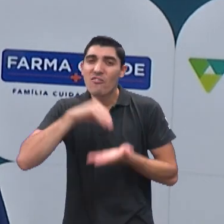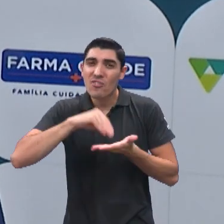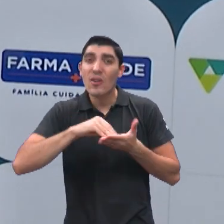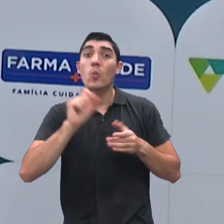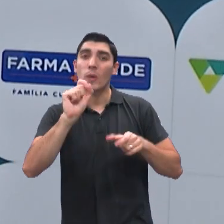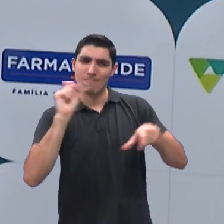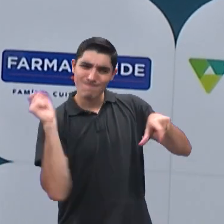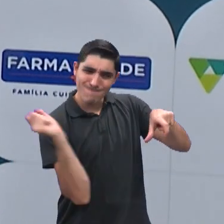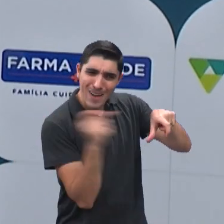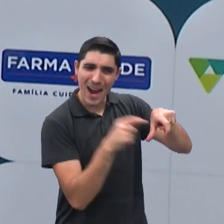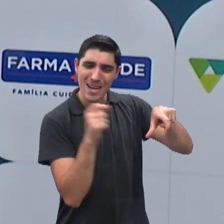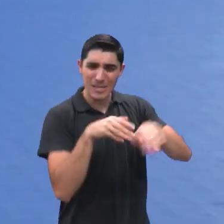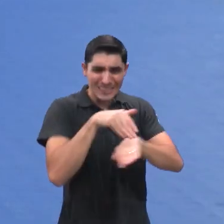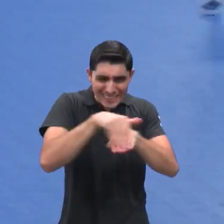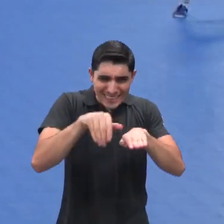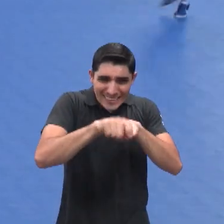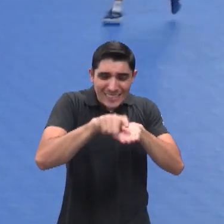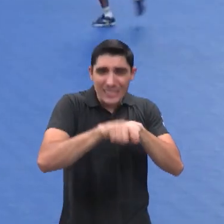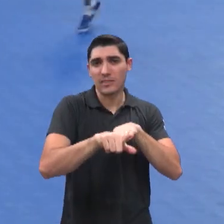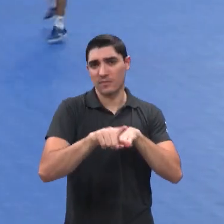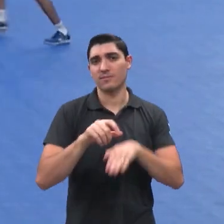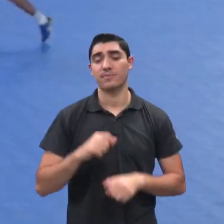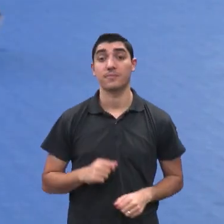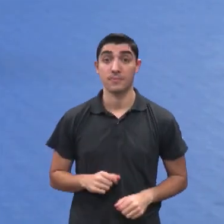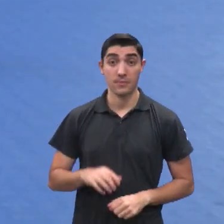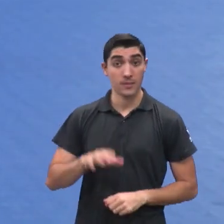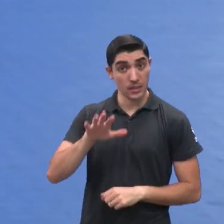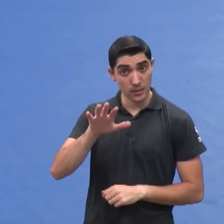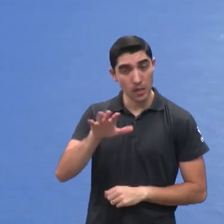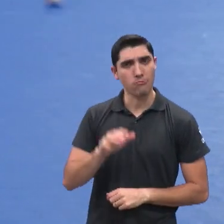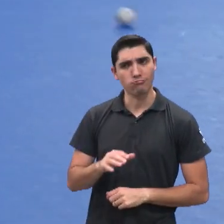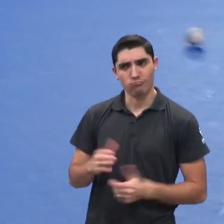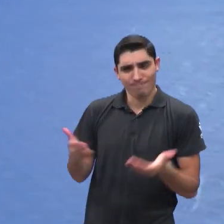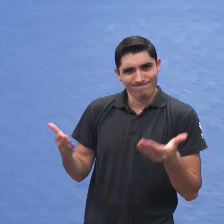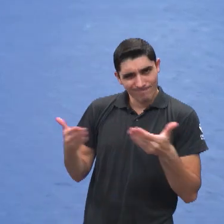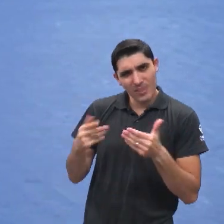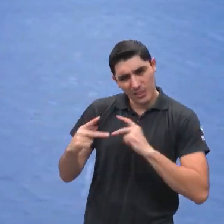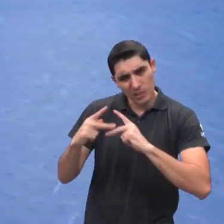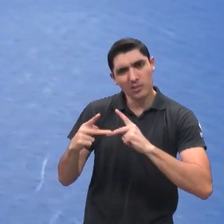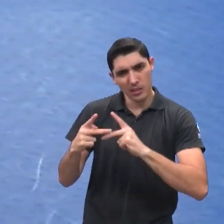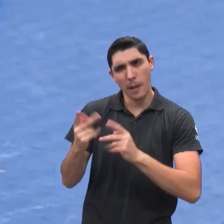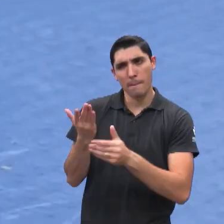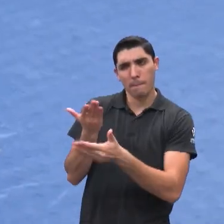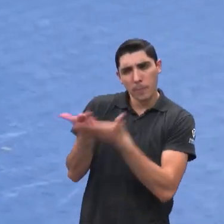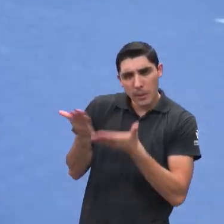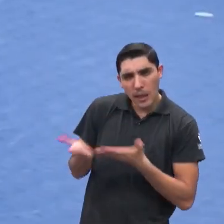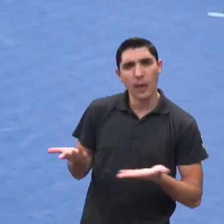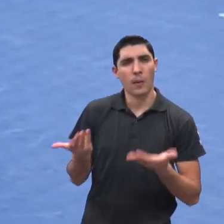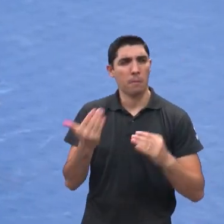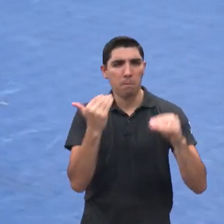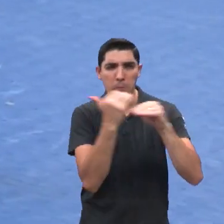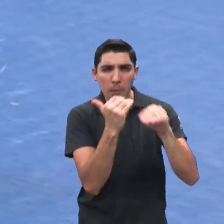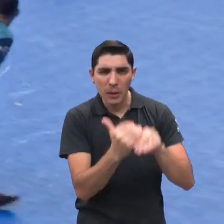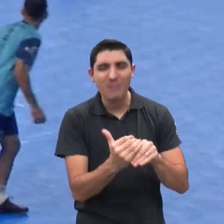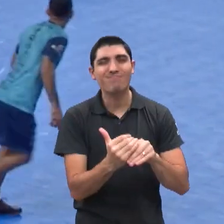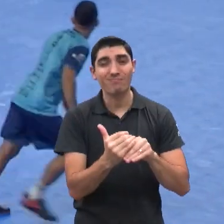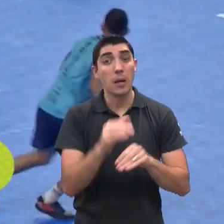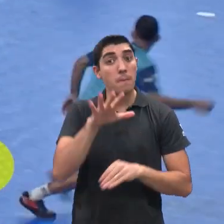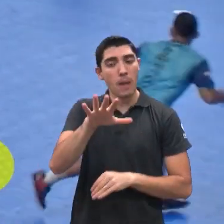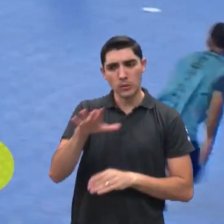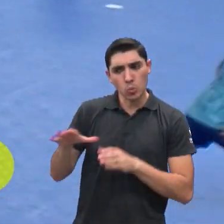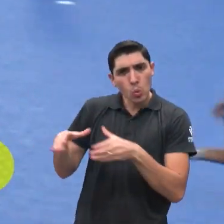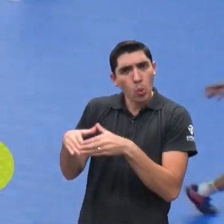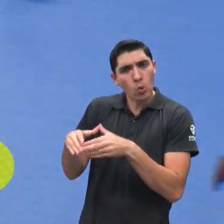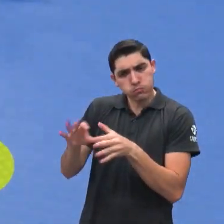e, consequentemente, as vitórias também, né? E apesar da sequência negativa e da pressão, o grupo está confiante que